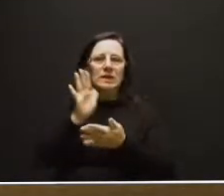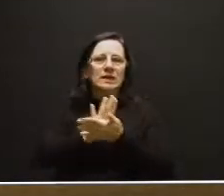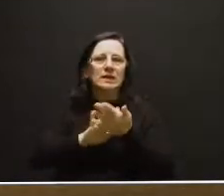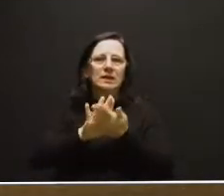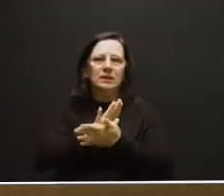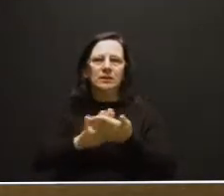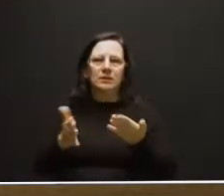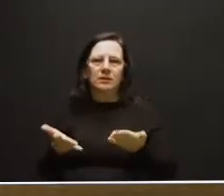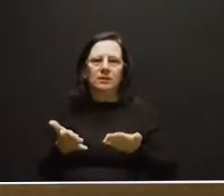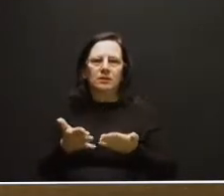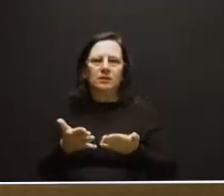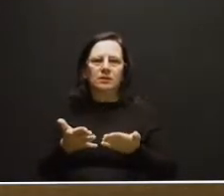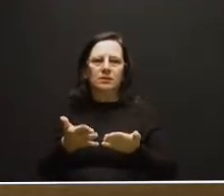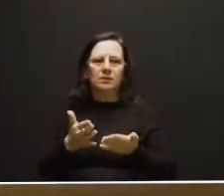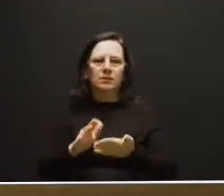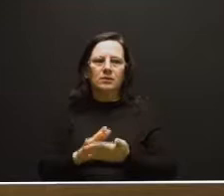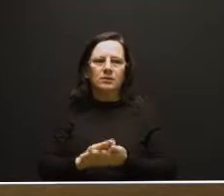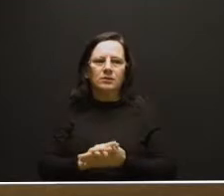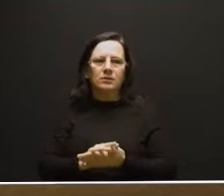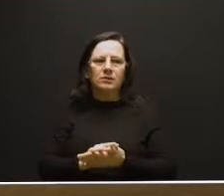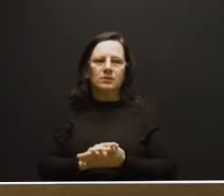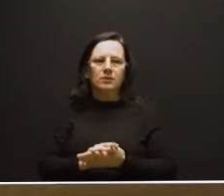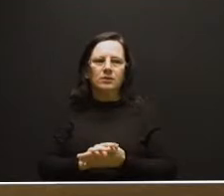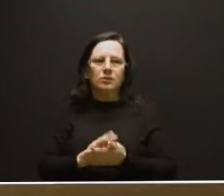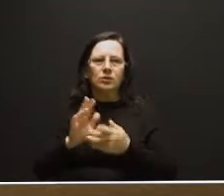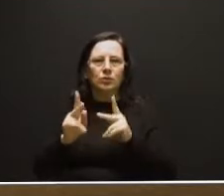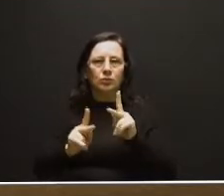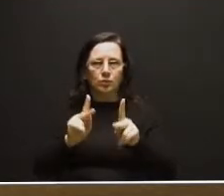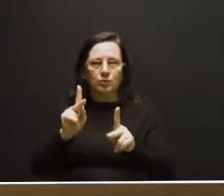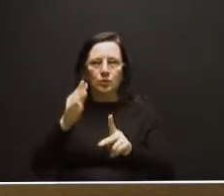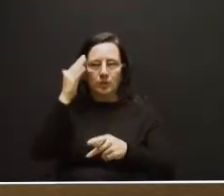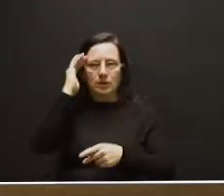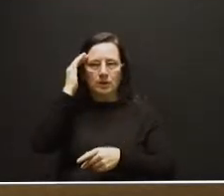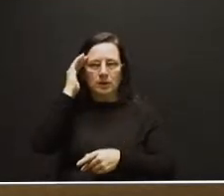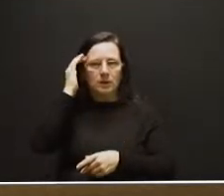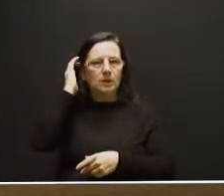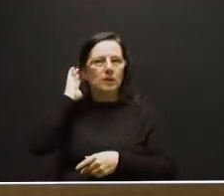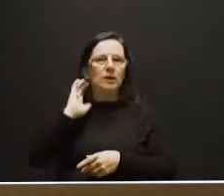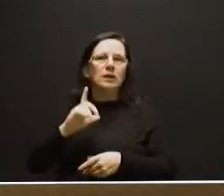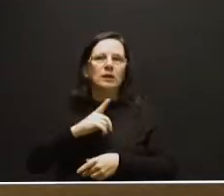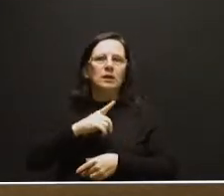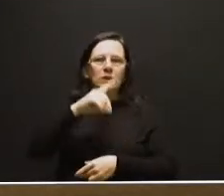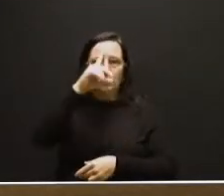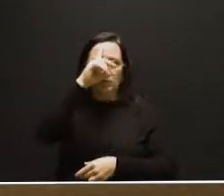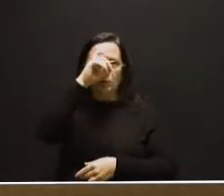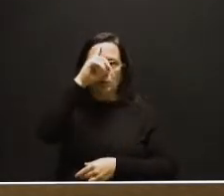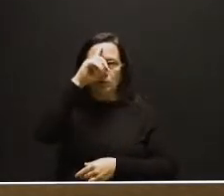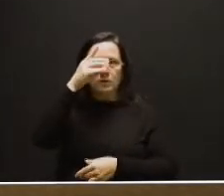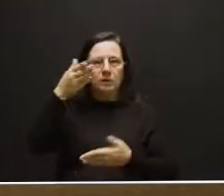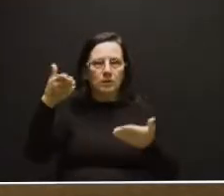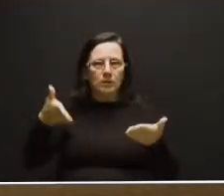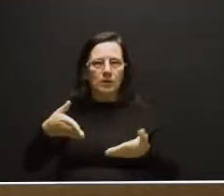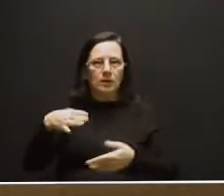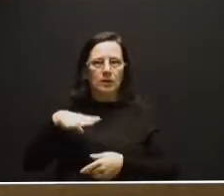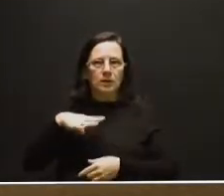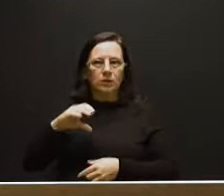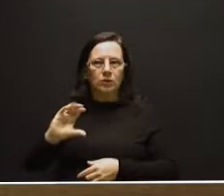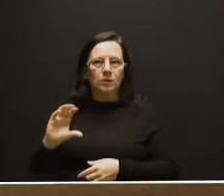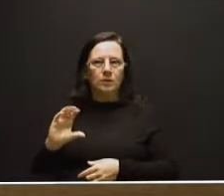mas o pior a população entender nós temos um hospital aqui senhores vereadores